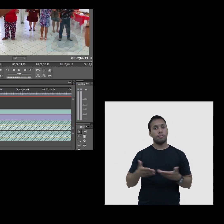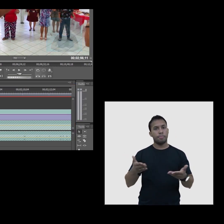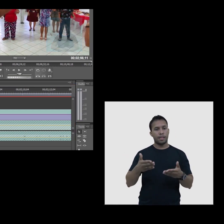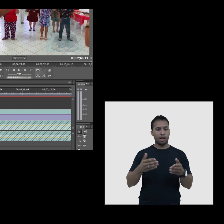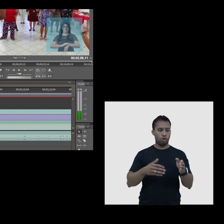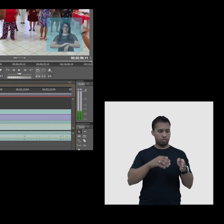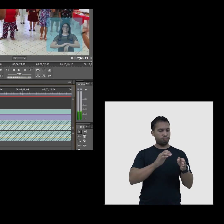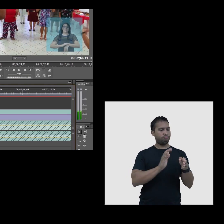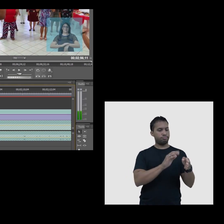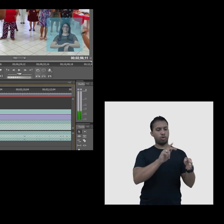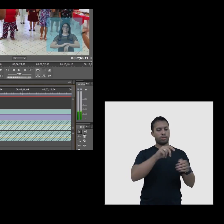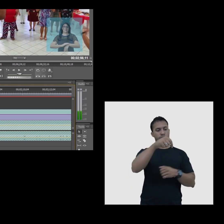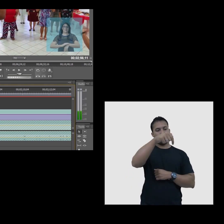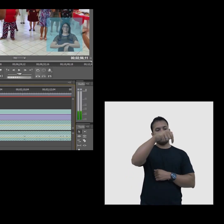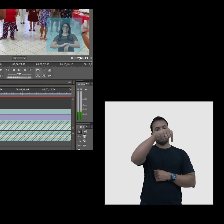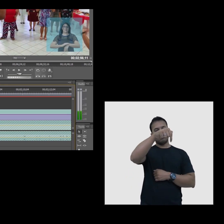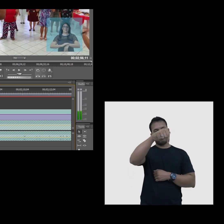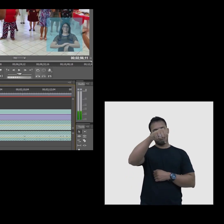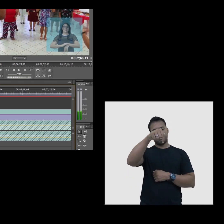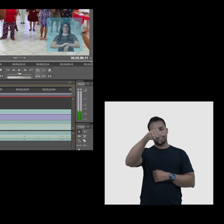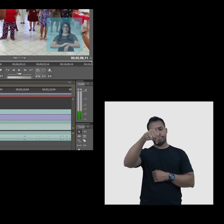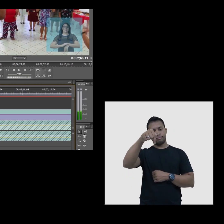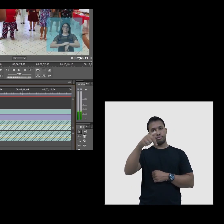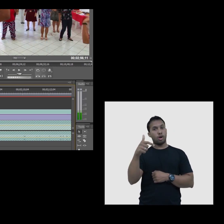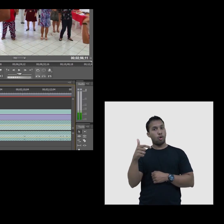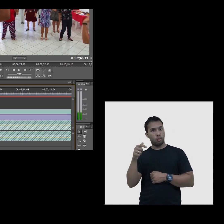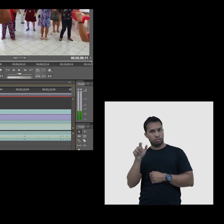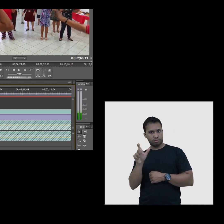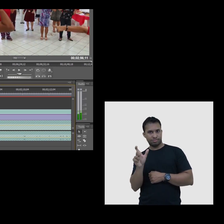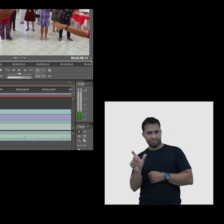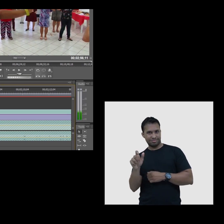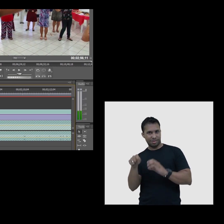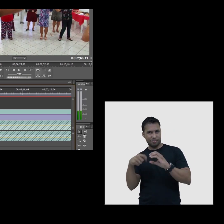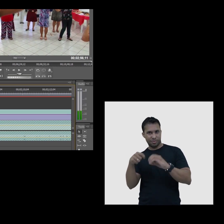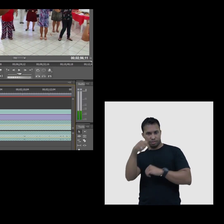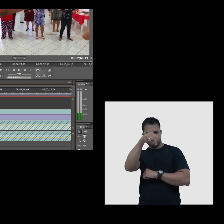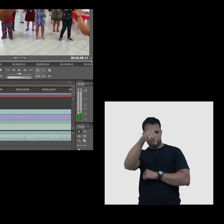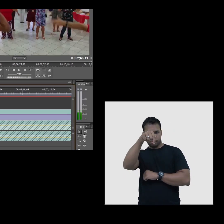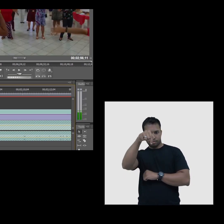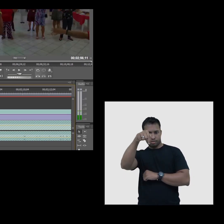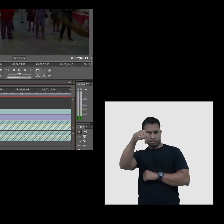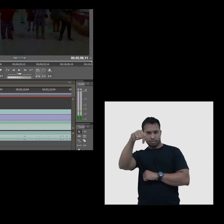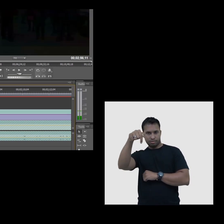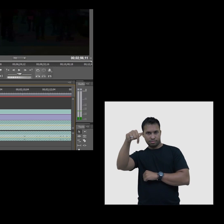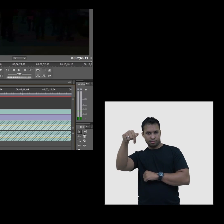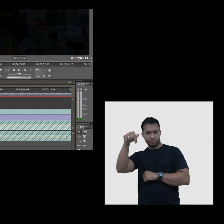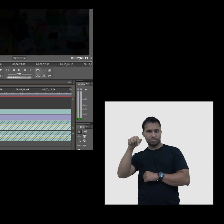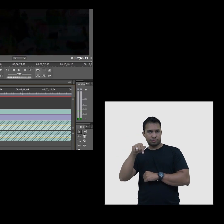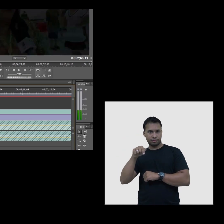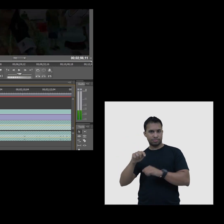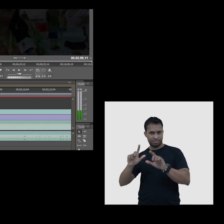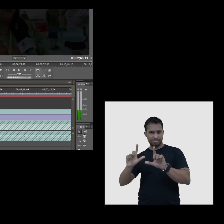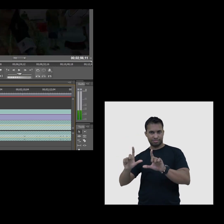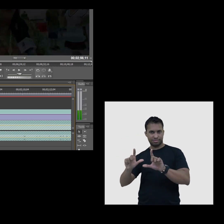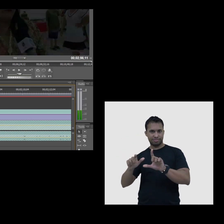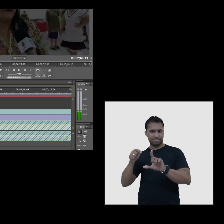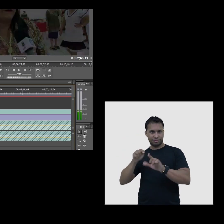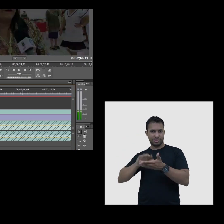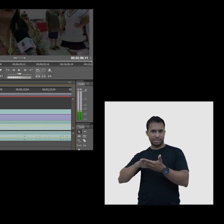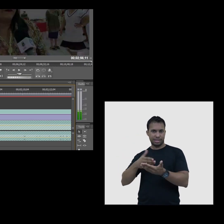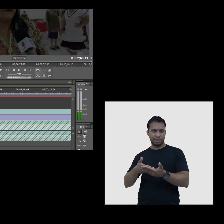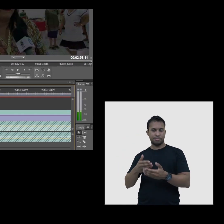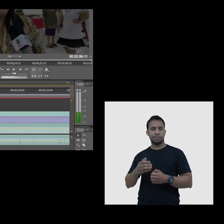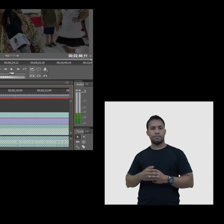Arrastando aqui a agulha agora para o início do próximo vídeo, né? Então a gente vai pôr o intérprete para iniciar o